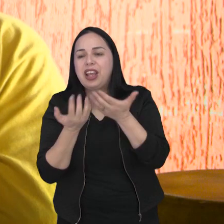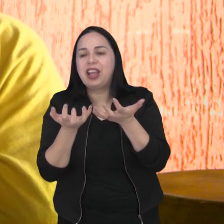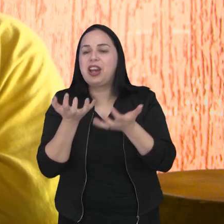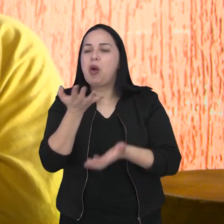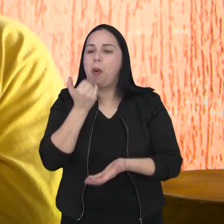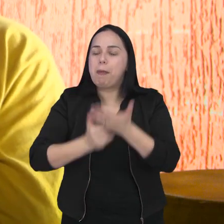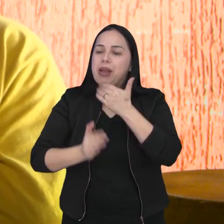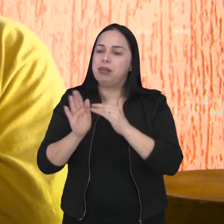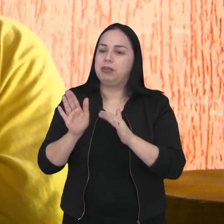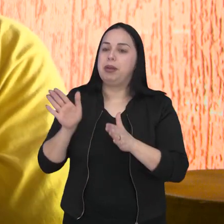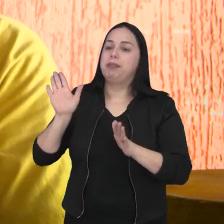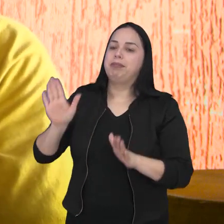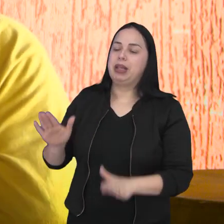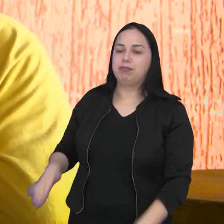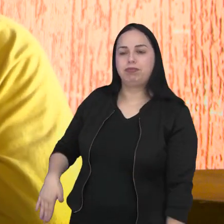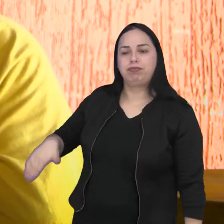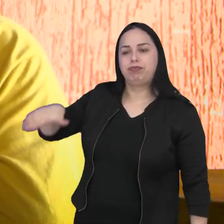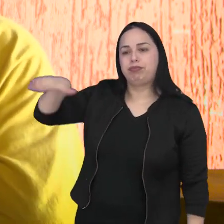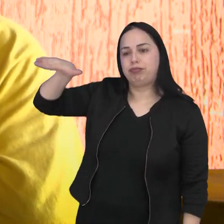eu fiquei um período